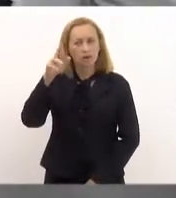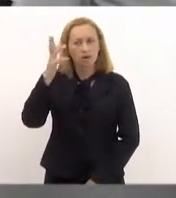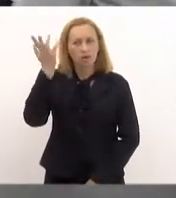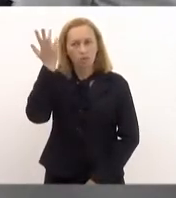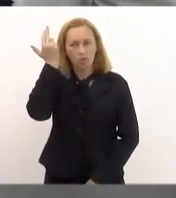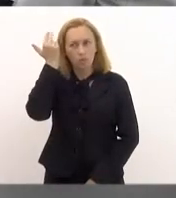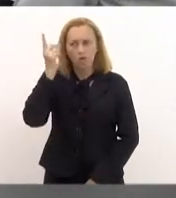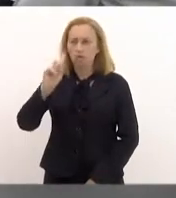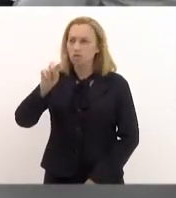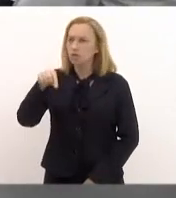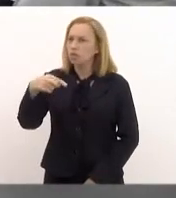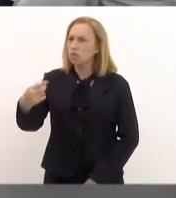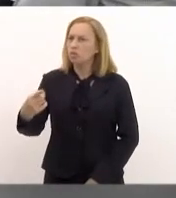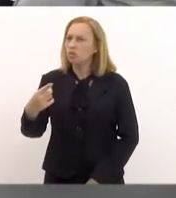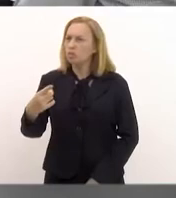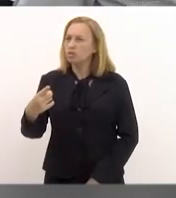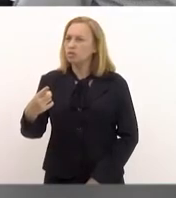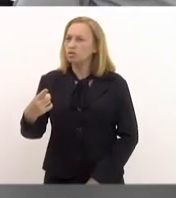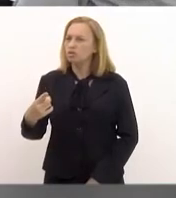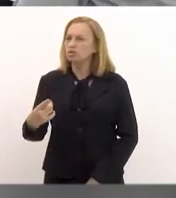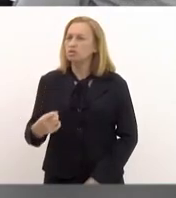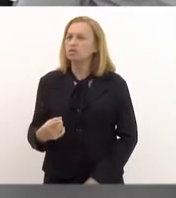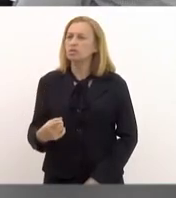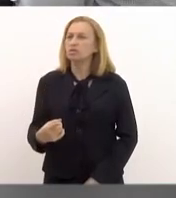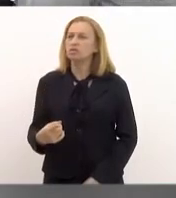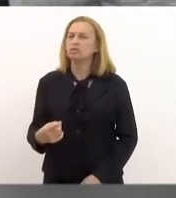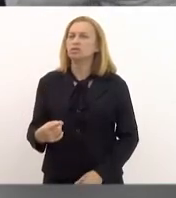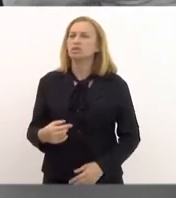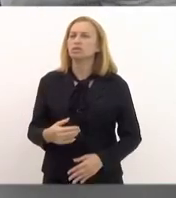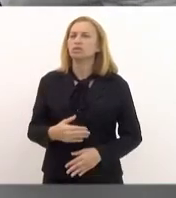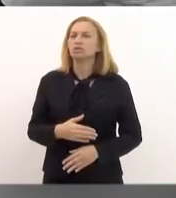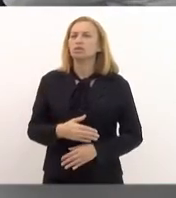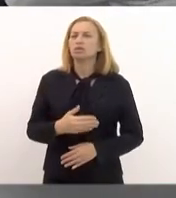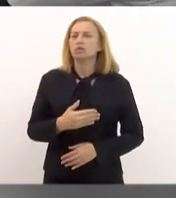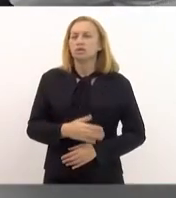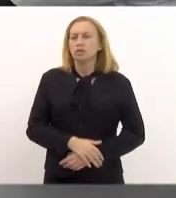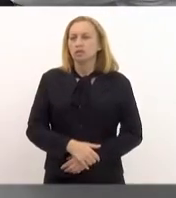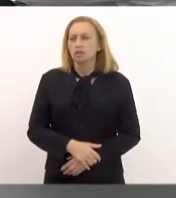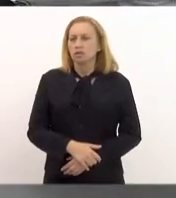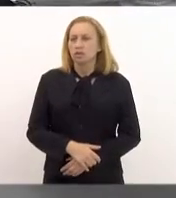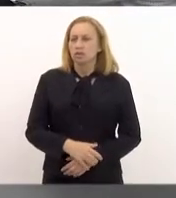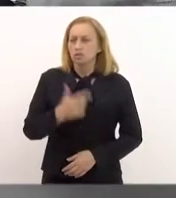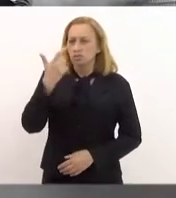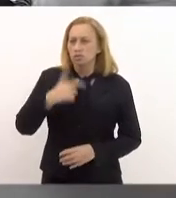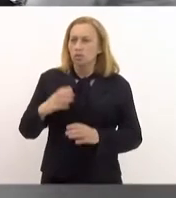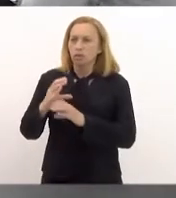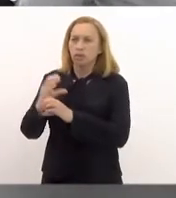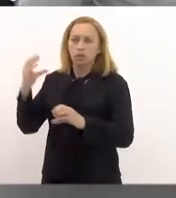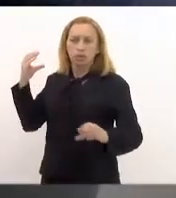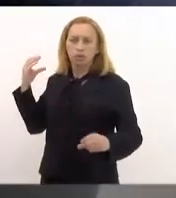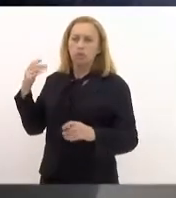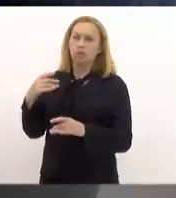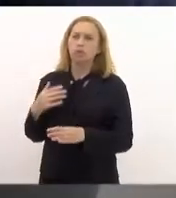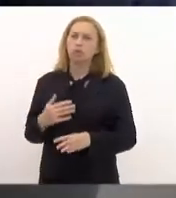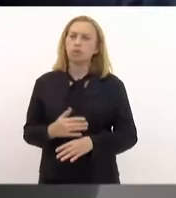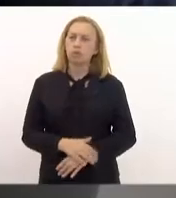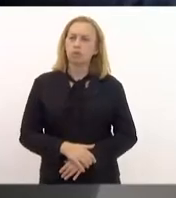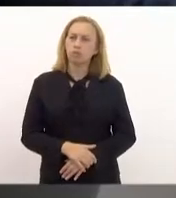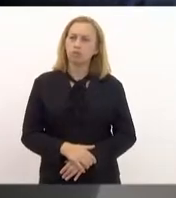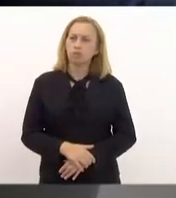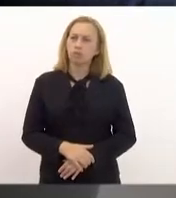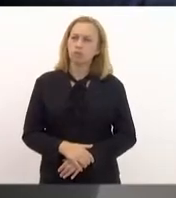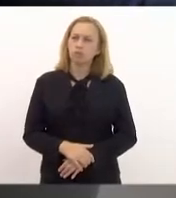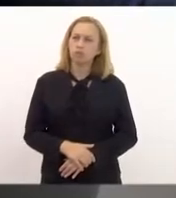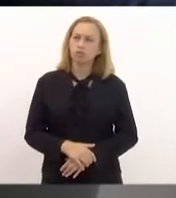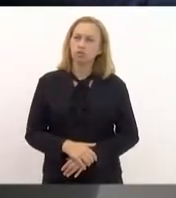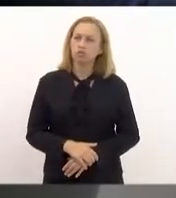demais autoridade presente, para não me alongar aqui. Meu nome é Kelson Senra, sou arquiteto, urbanista, quadro do Estado, técnico